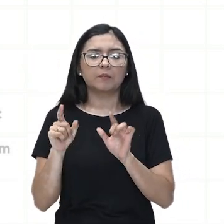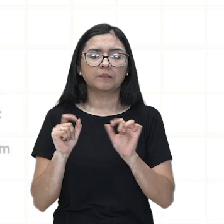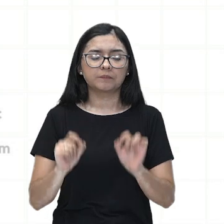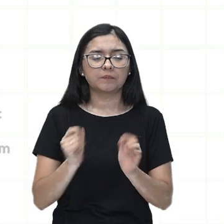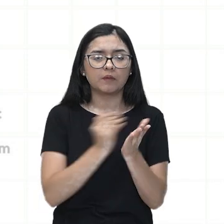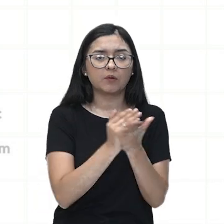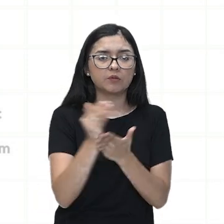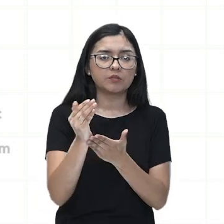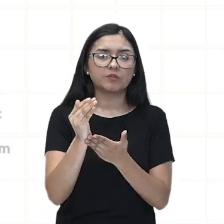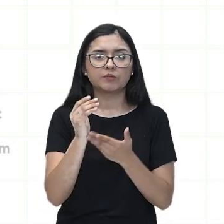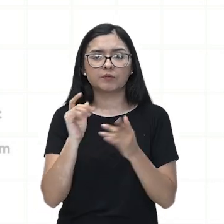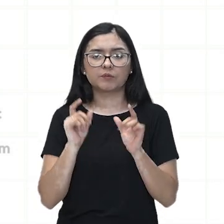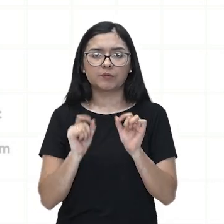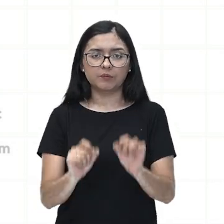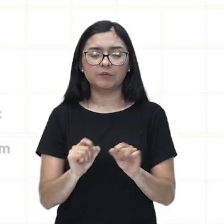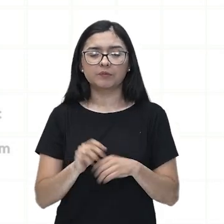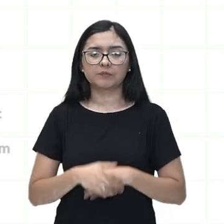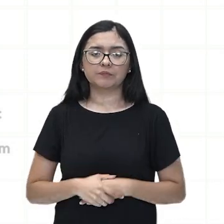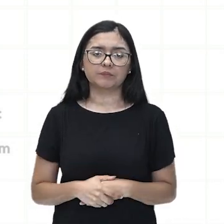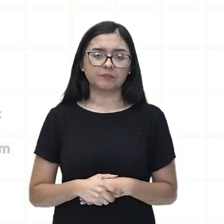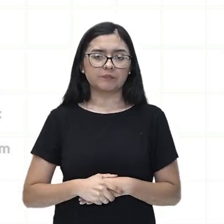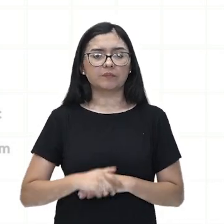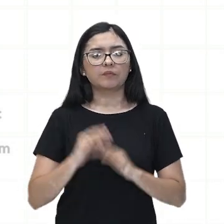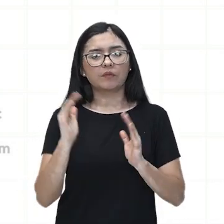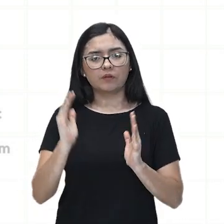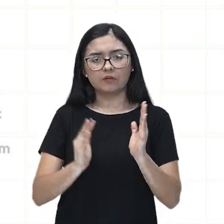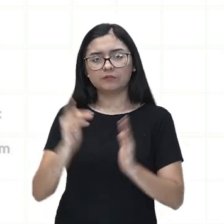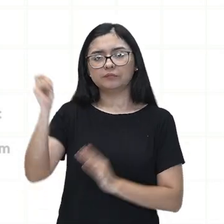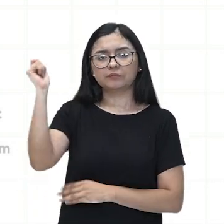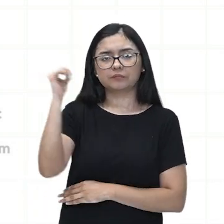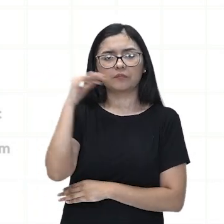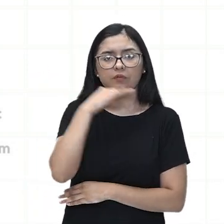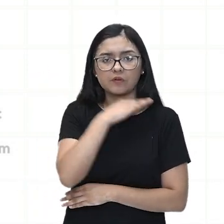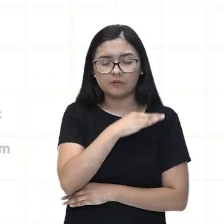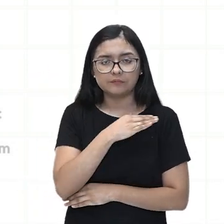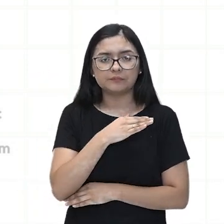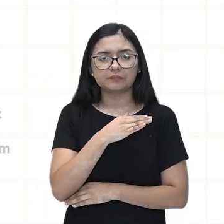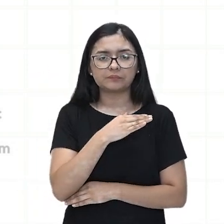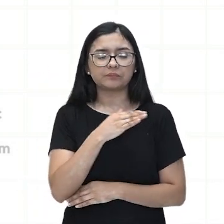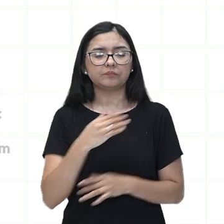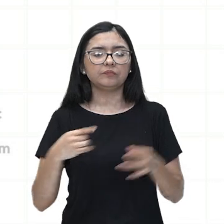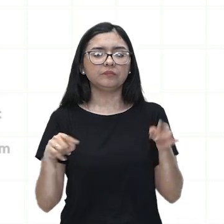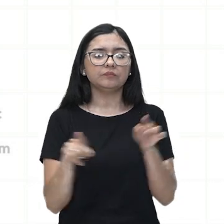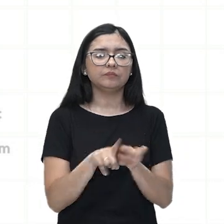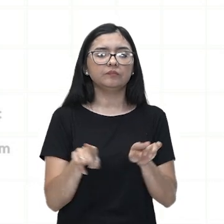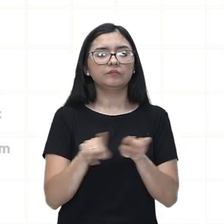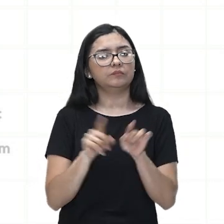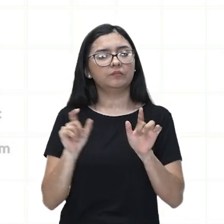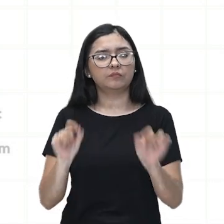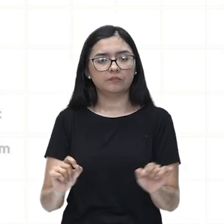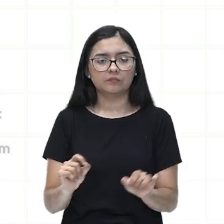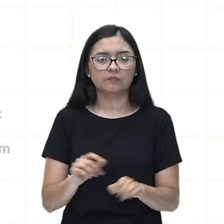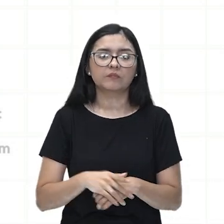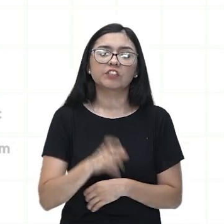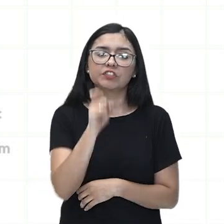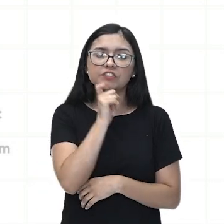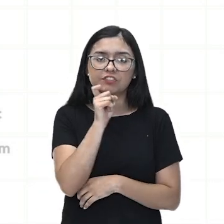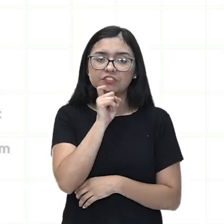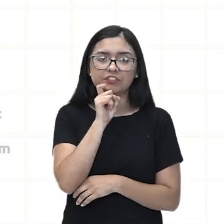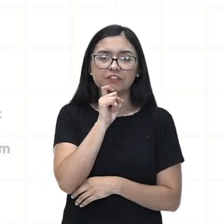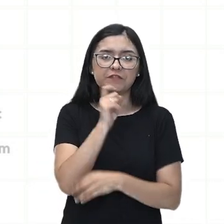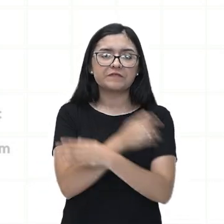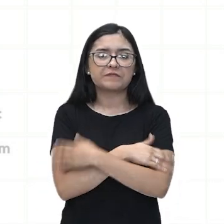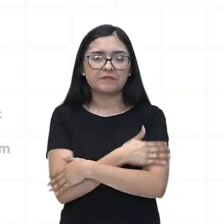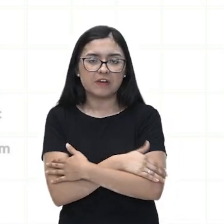o início da estação do verão, e o solstício de inverno, que